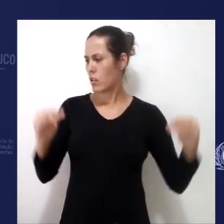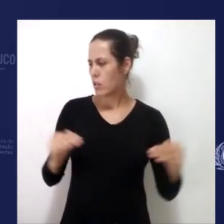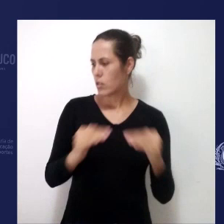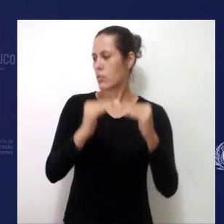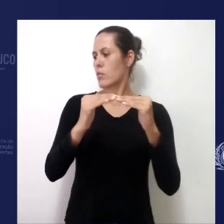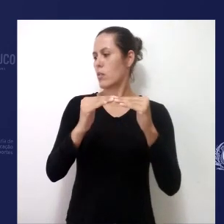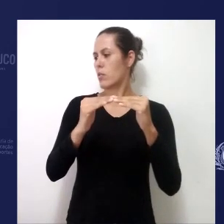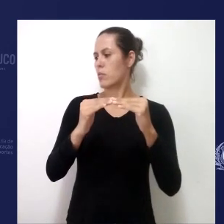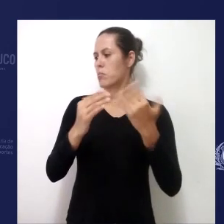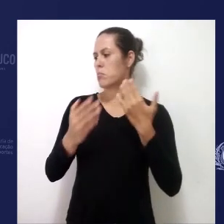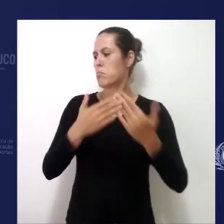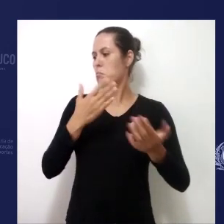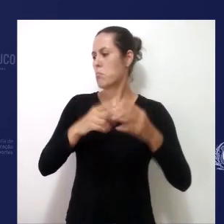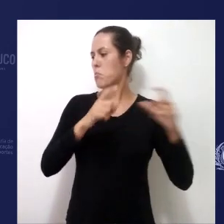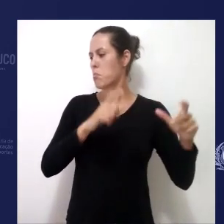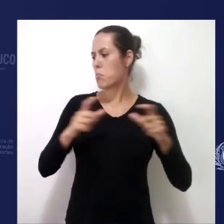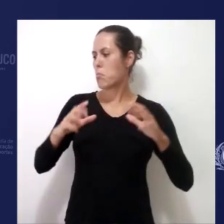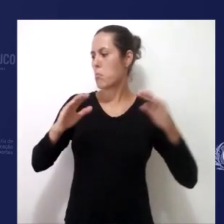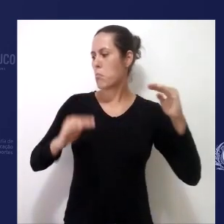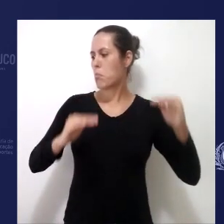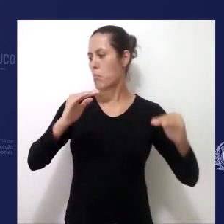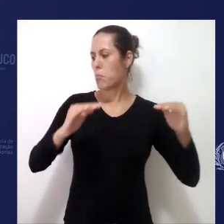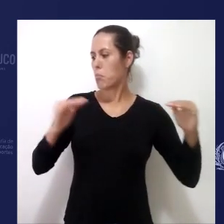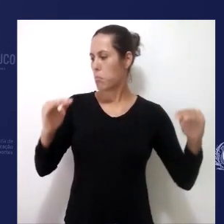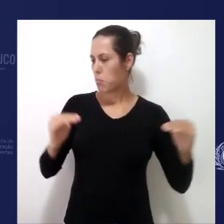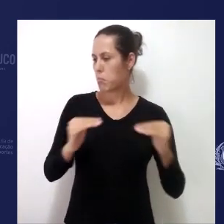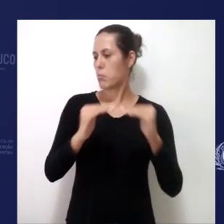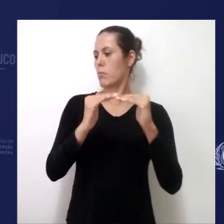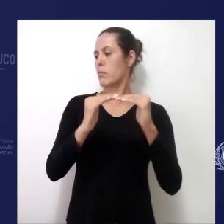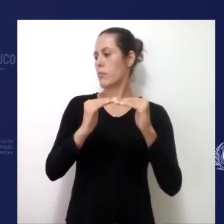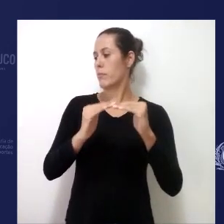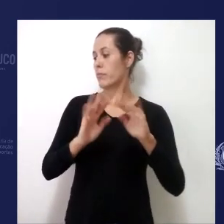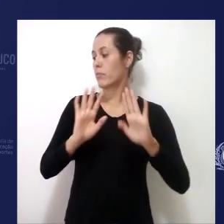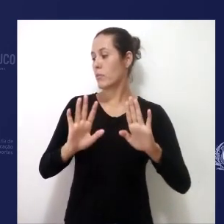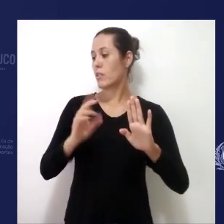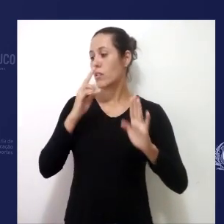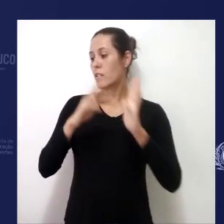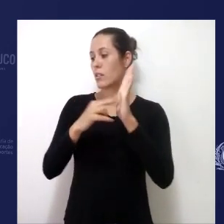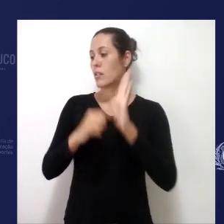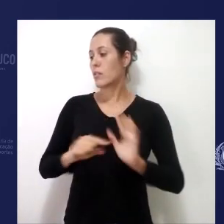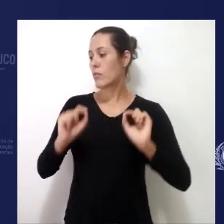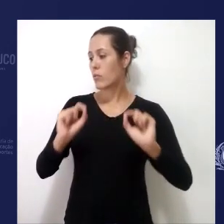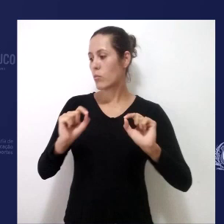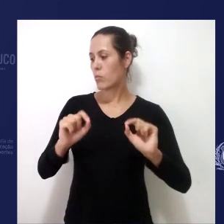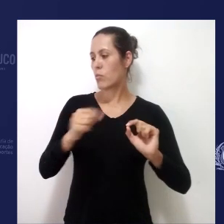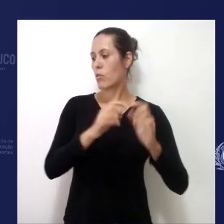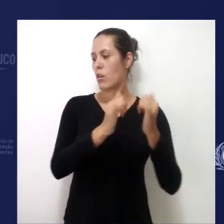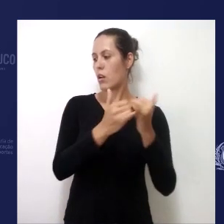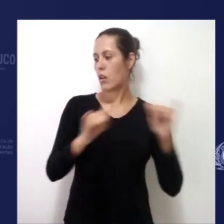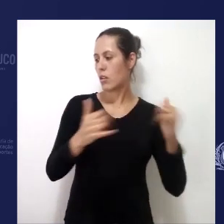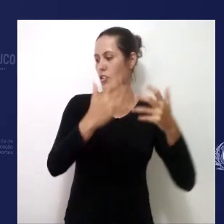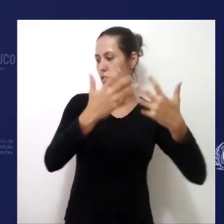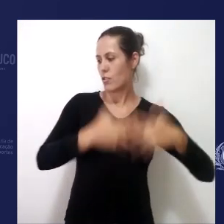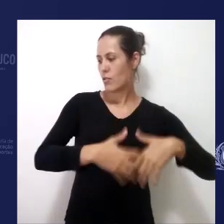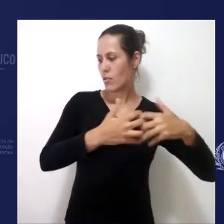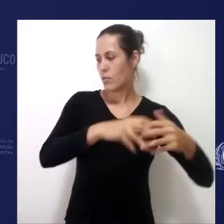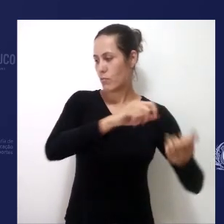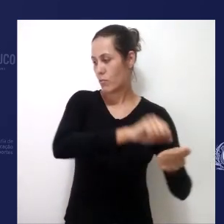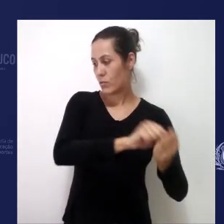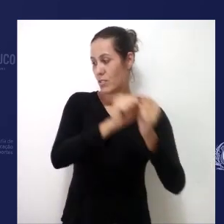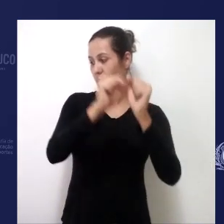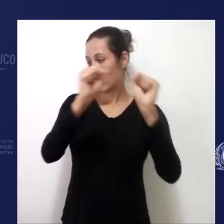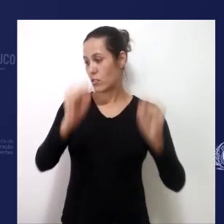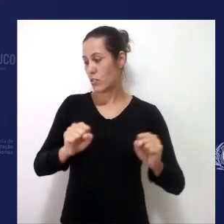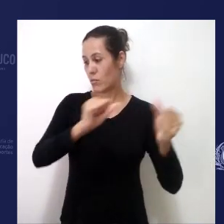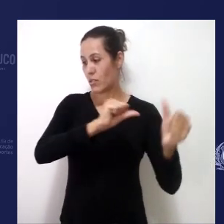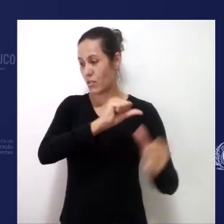posição. Em outras palavras, nenhuma porção de energia mecânica de um sistema ela é transformada